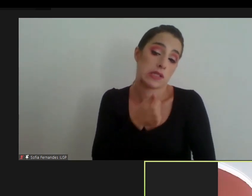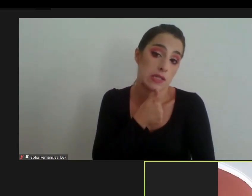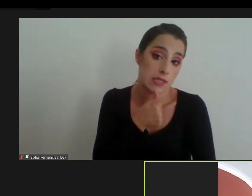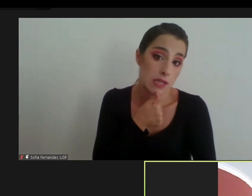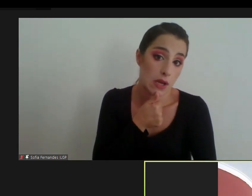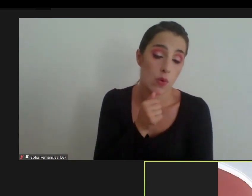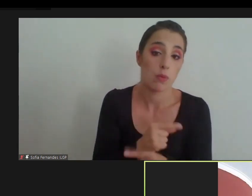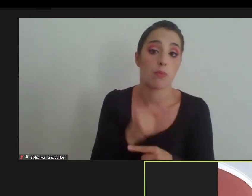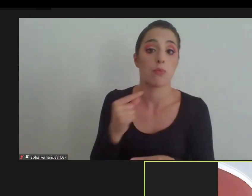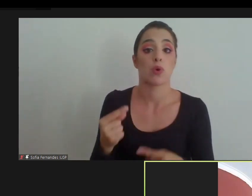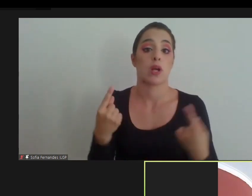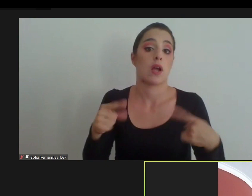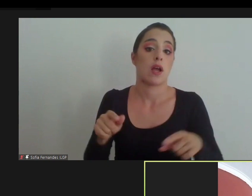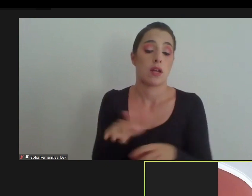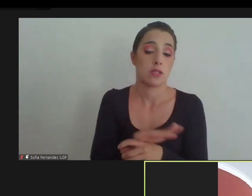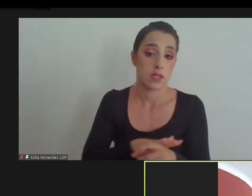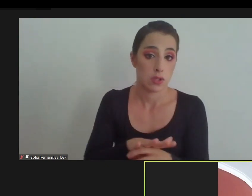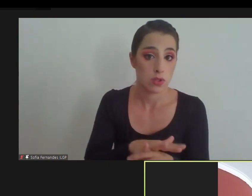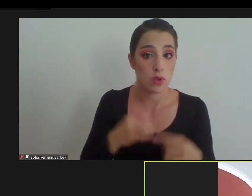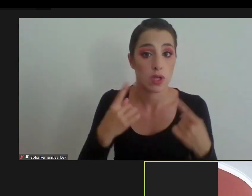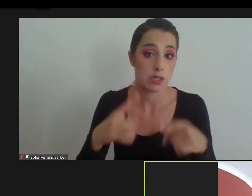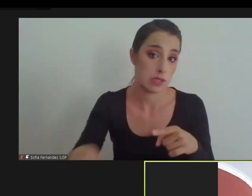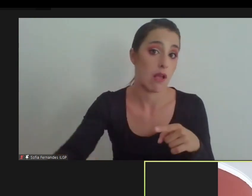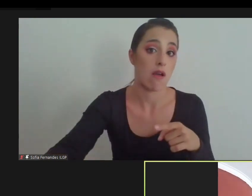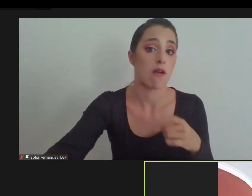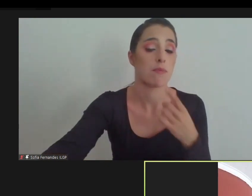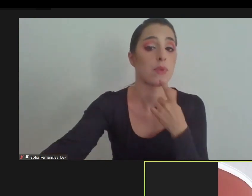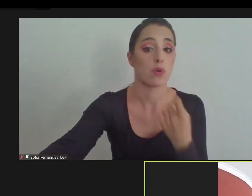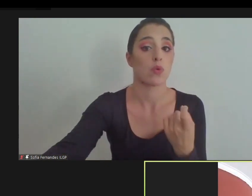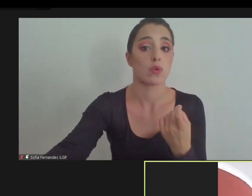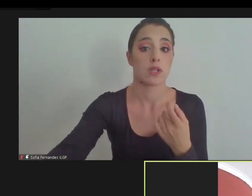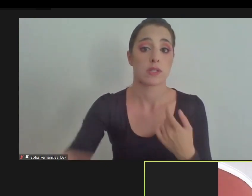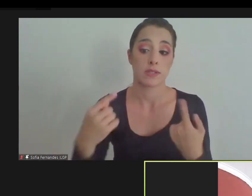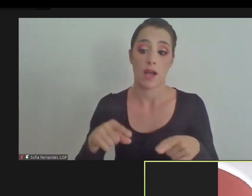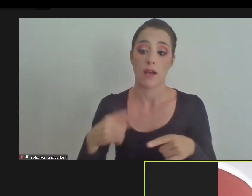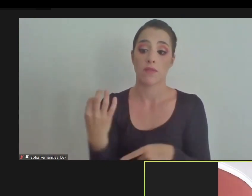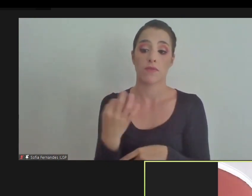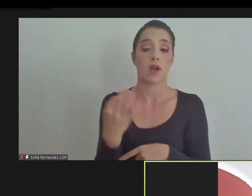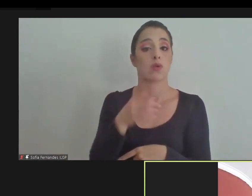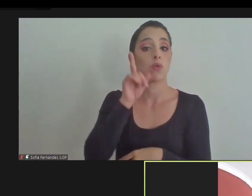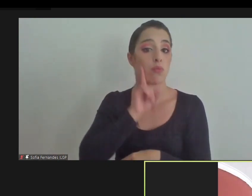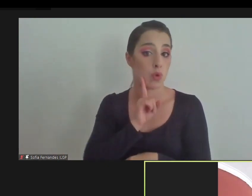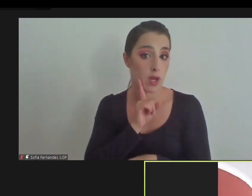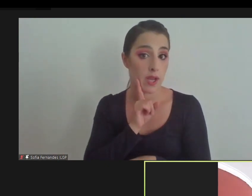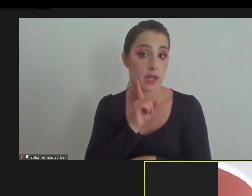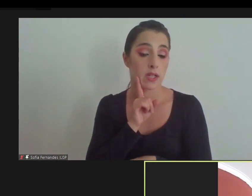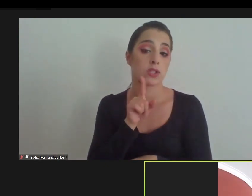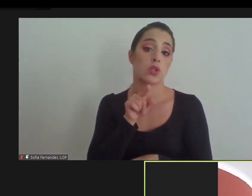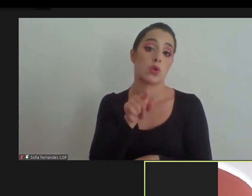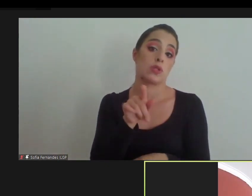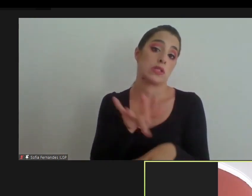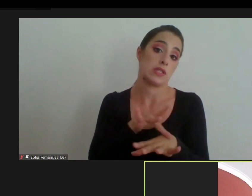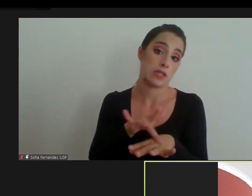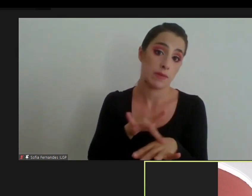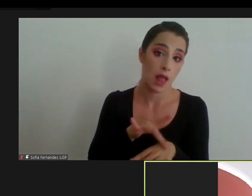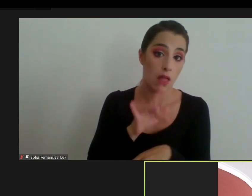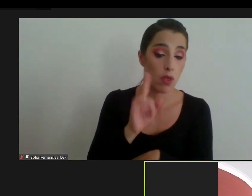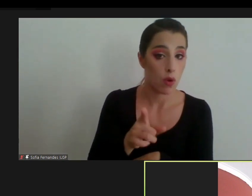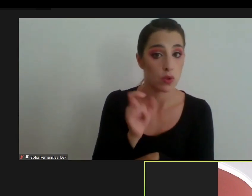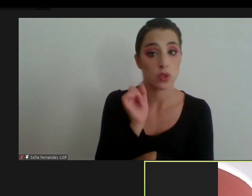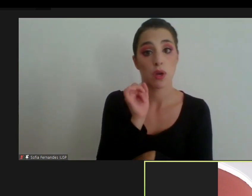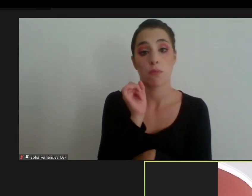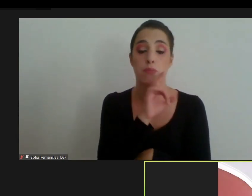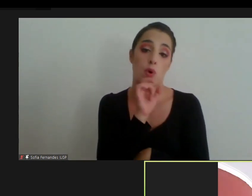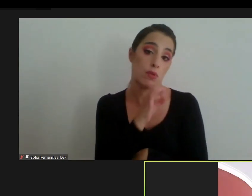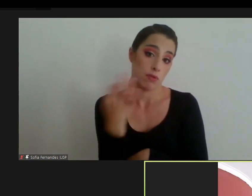existem situações, existem questões em que as mulheres, digamos assim, com sua sensibilidade, poderão de